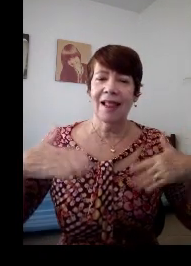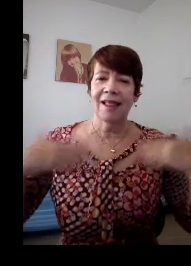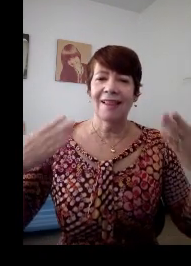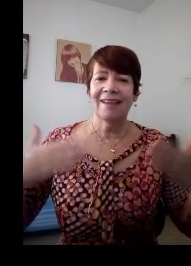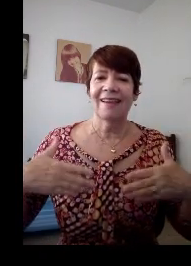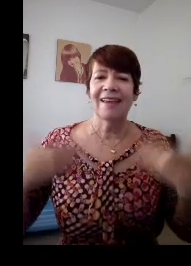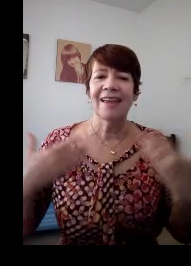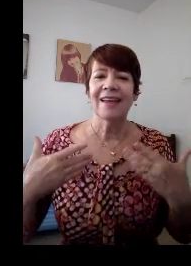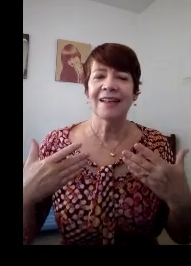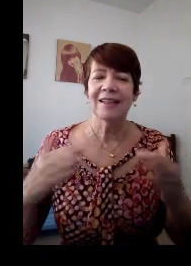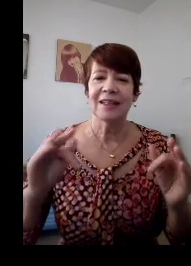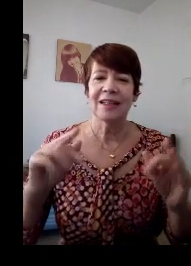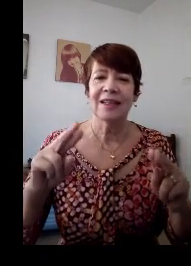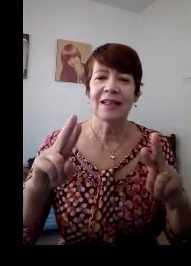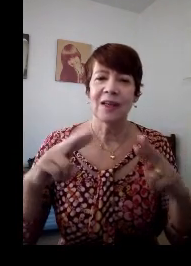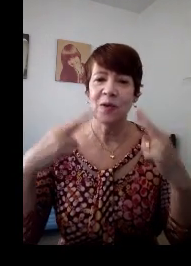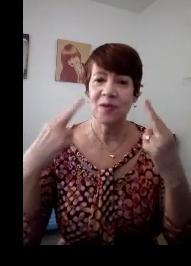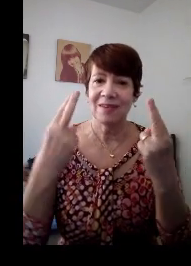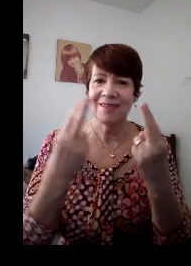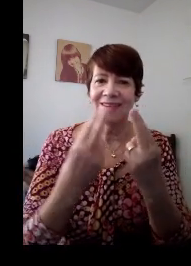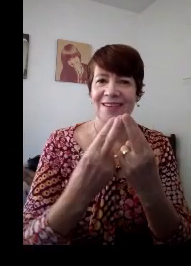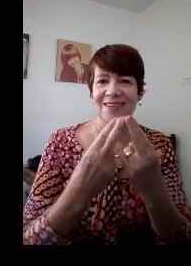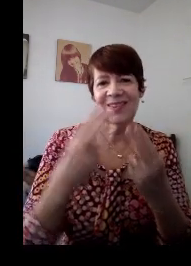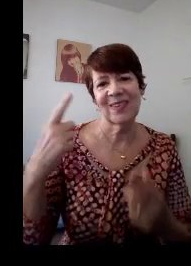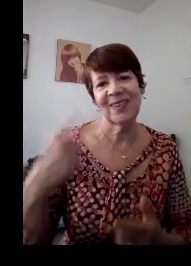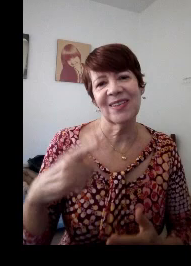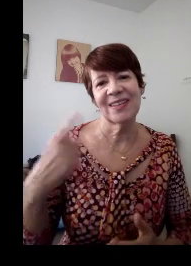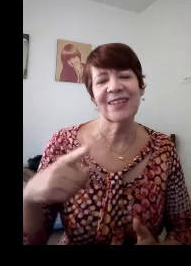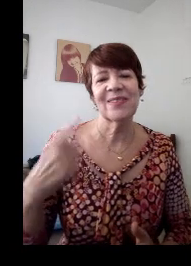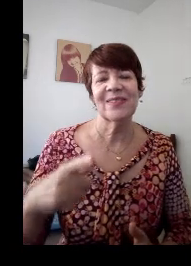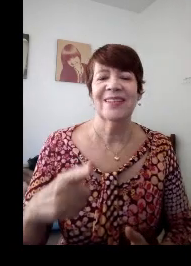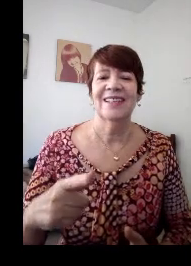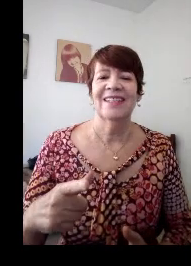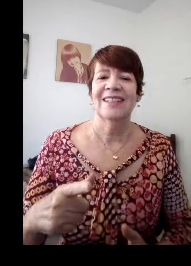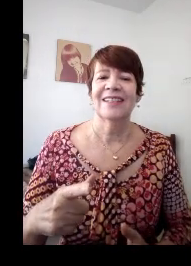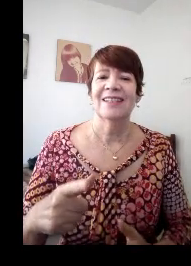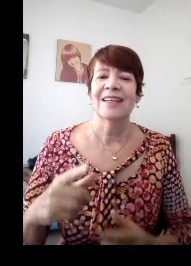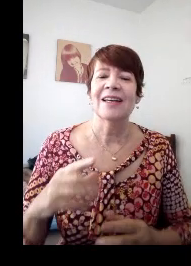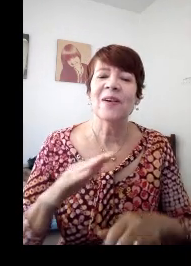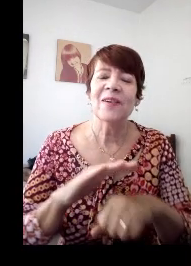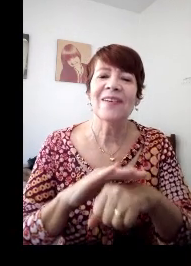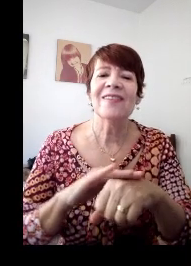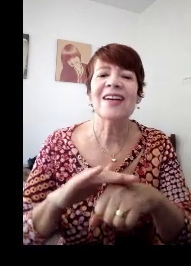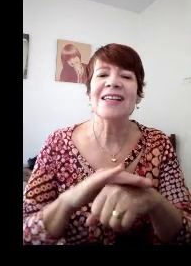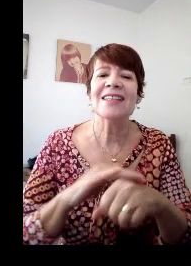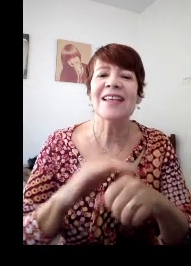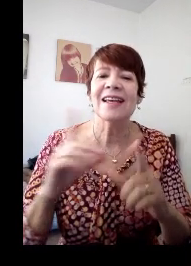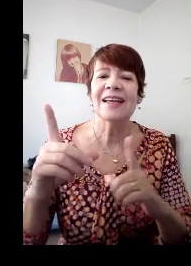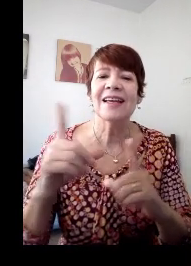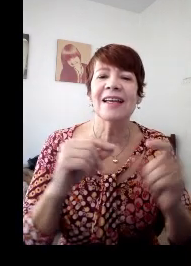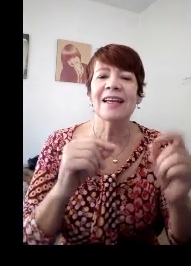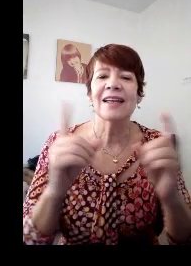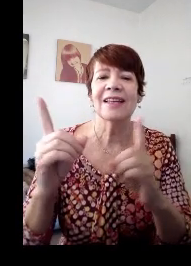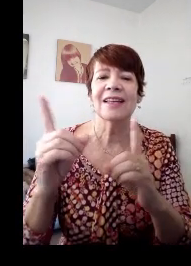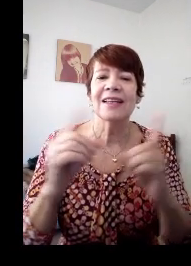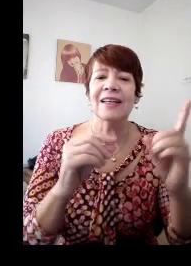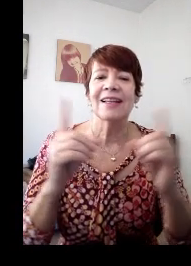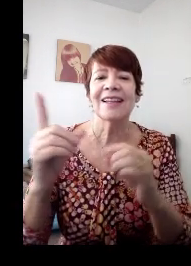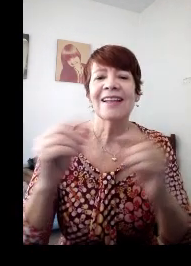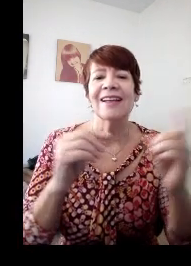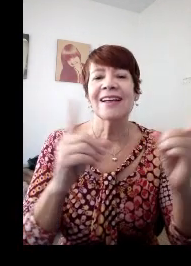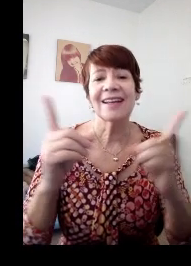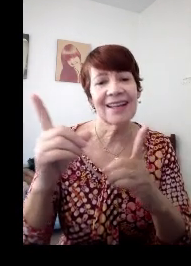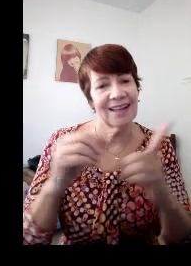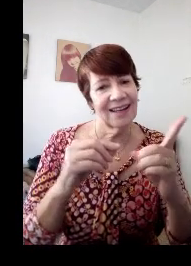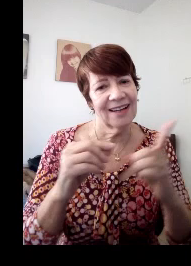nós estamos novamente, vamos estar conversando, né, dialogando, né, por meio